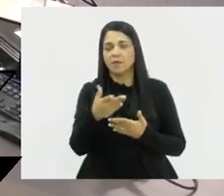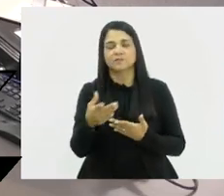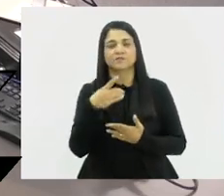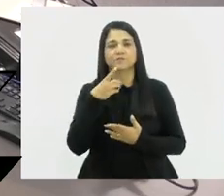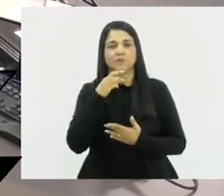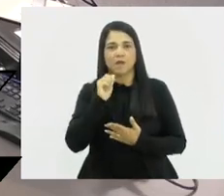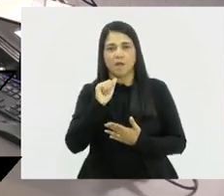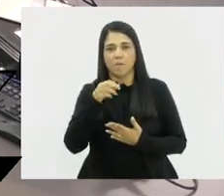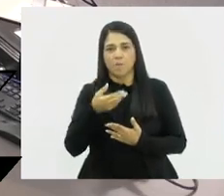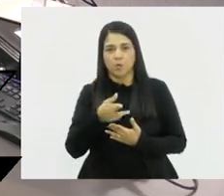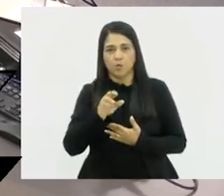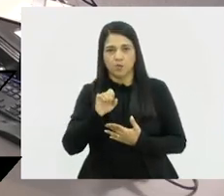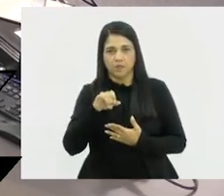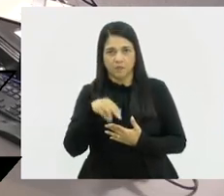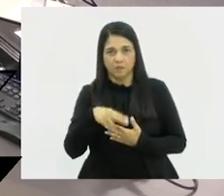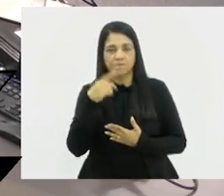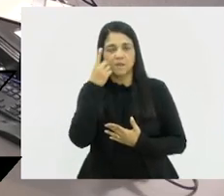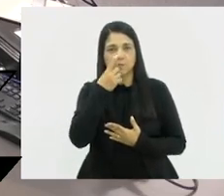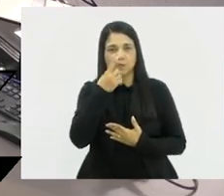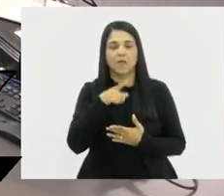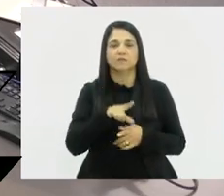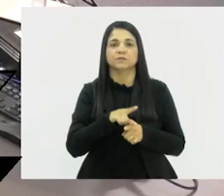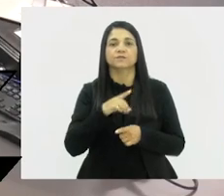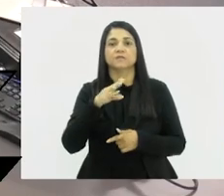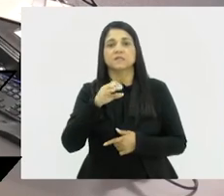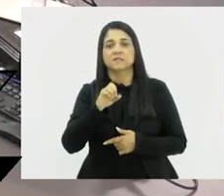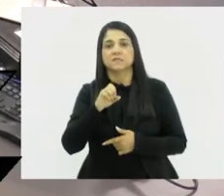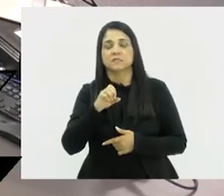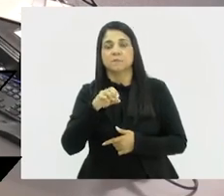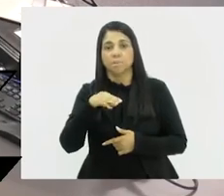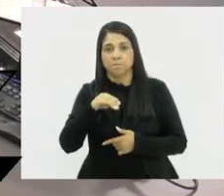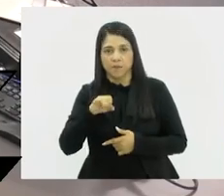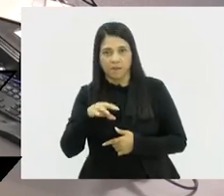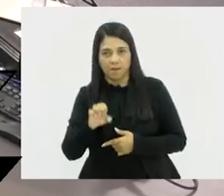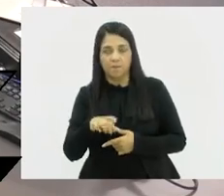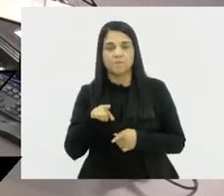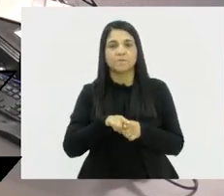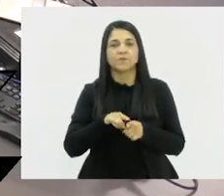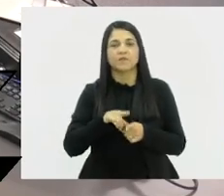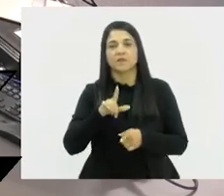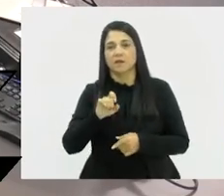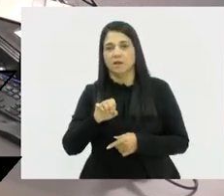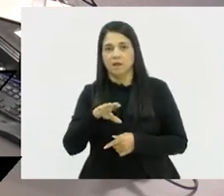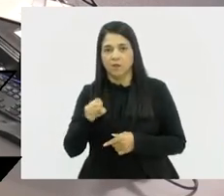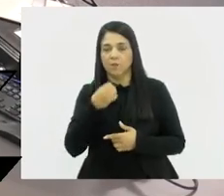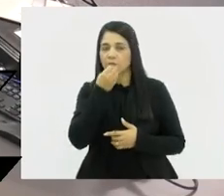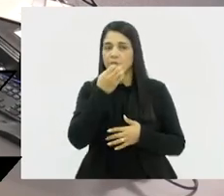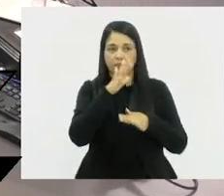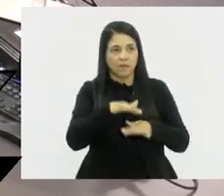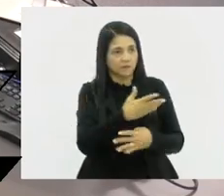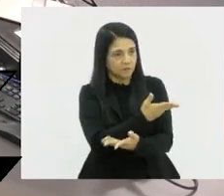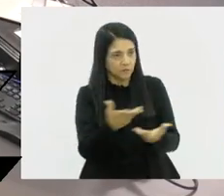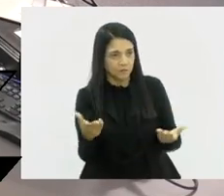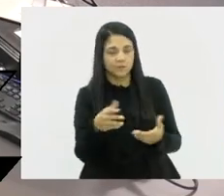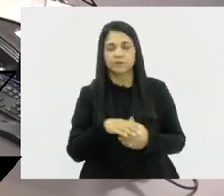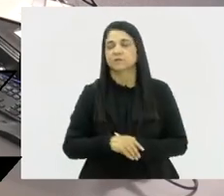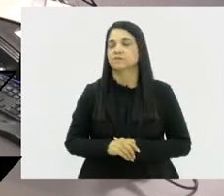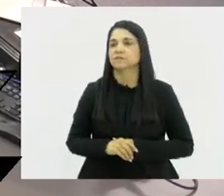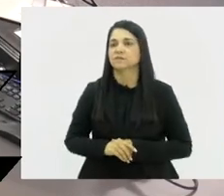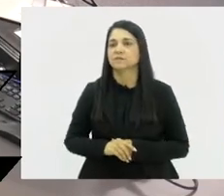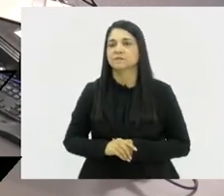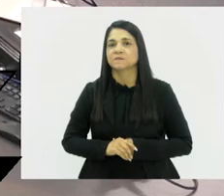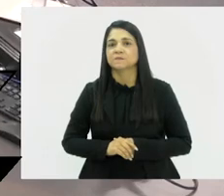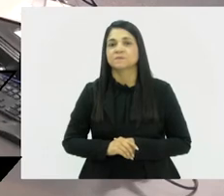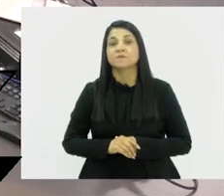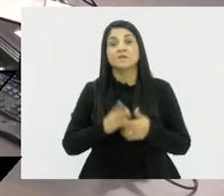Mink, deputado Ratinho, deputado Léo Vieira, excelentíssimas autoridades presentes, boa tarde a todas e todos. Em